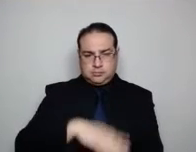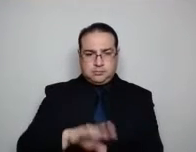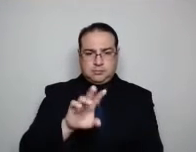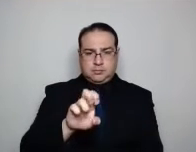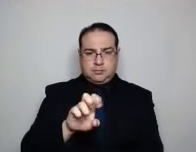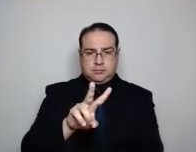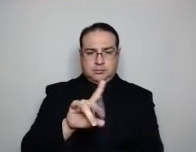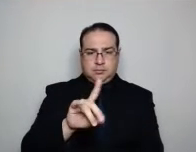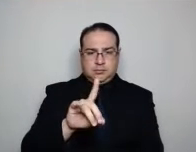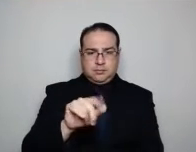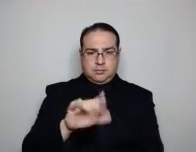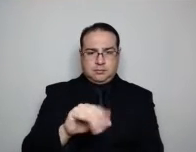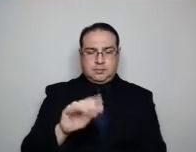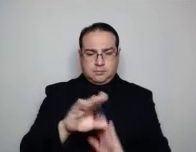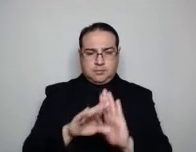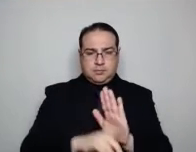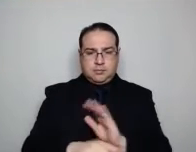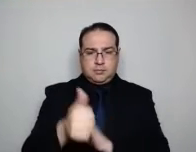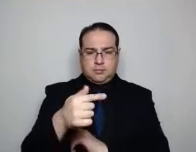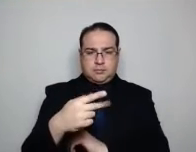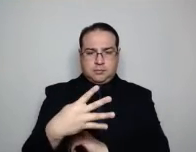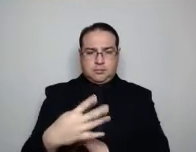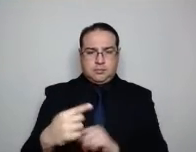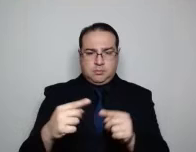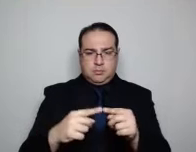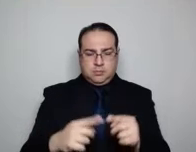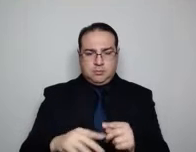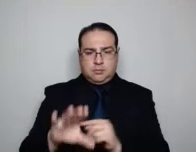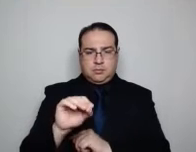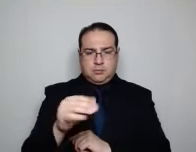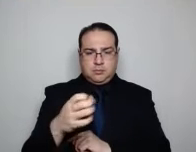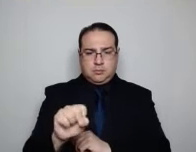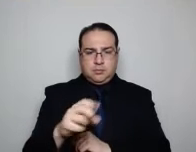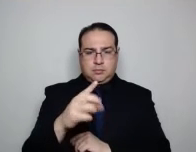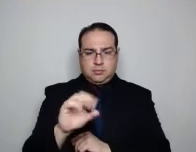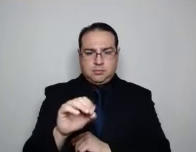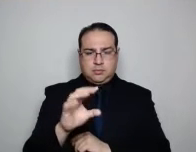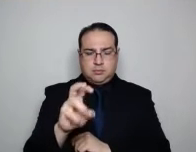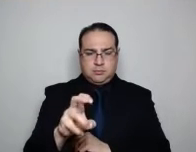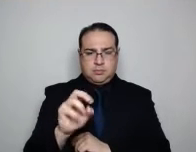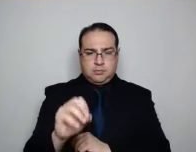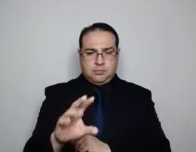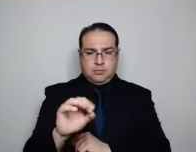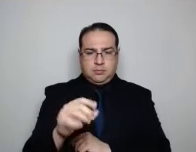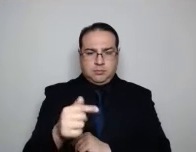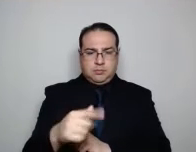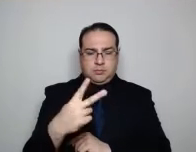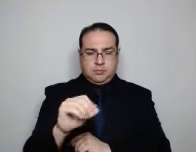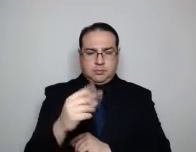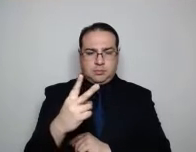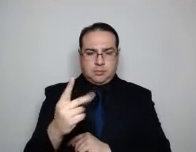Isso. Na sequência, 174. Agradecimento 08, 08, 053, 07,